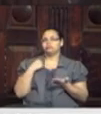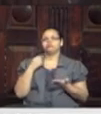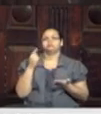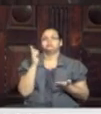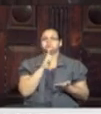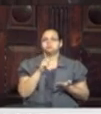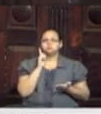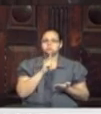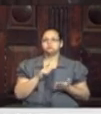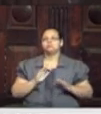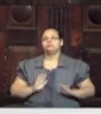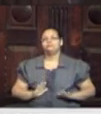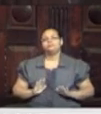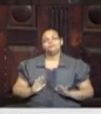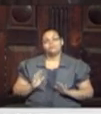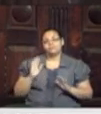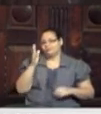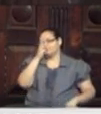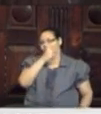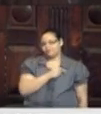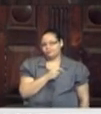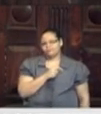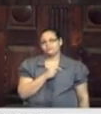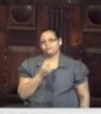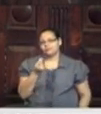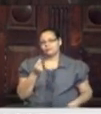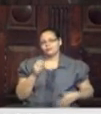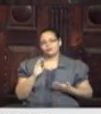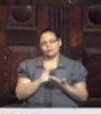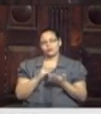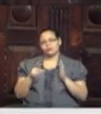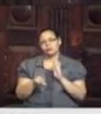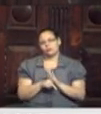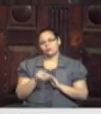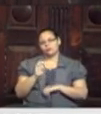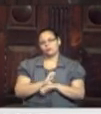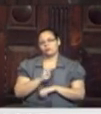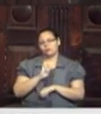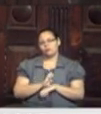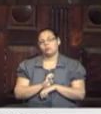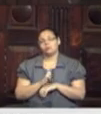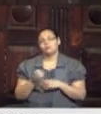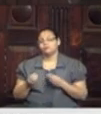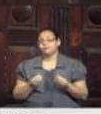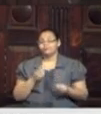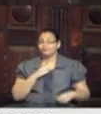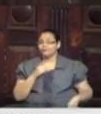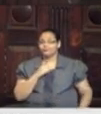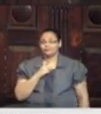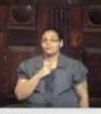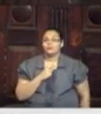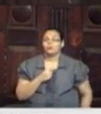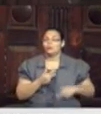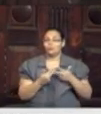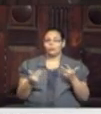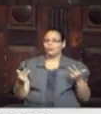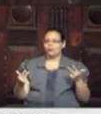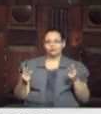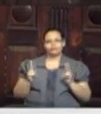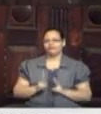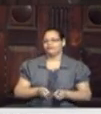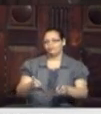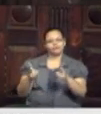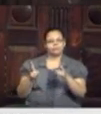alguma contribuição para salvar as finanças do Estado. Do jeito que está, as coisas não podem